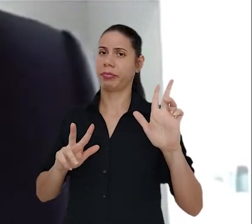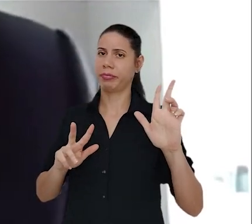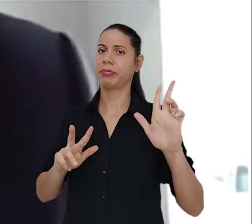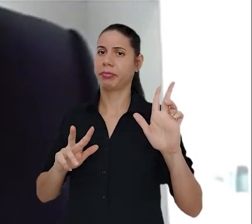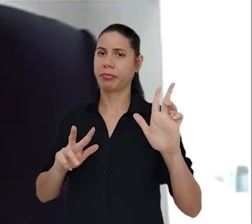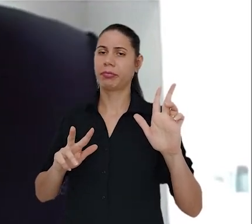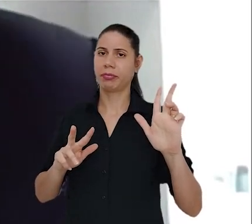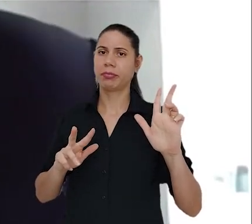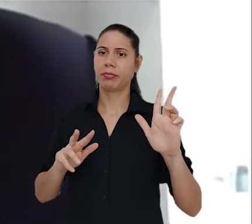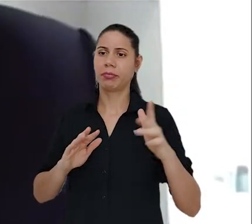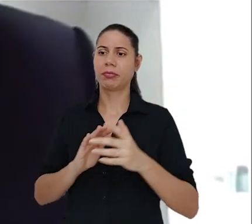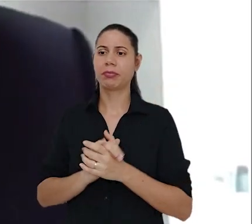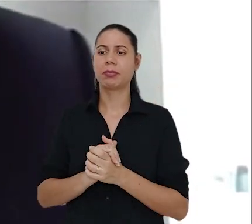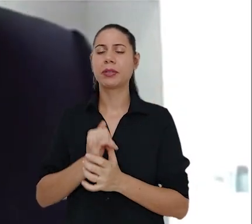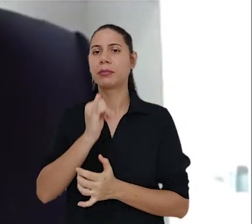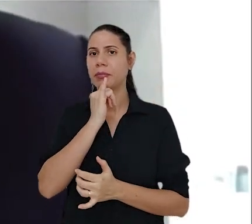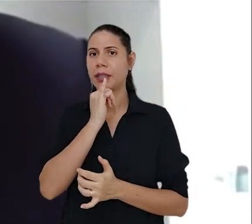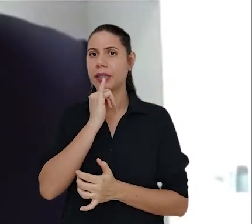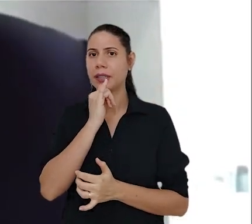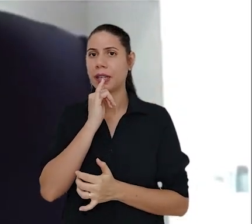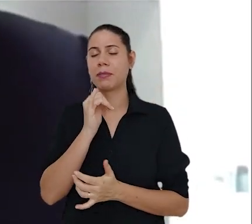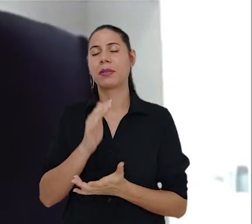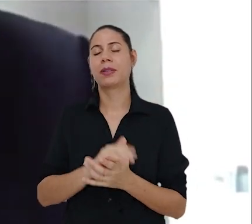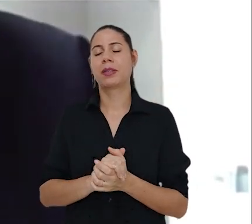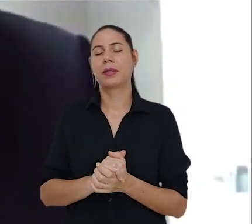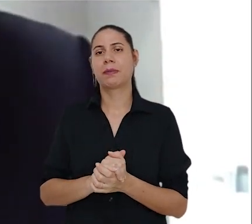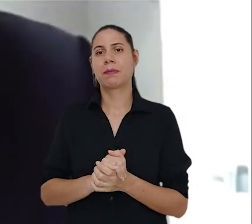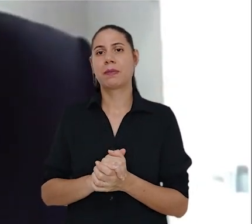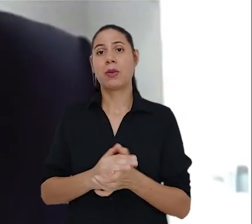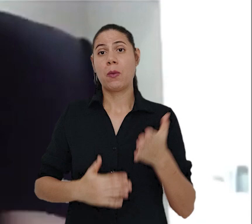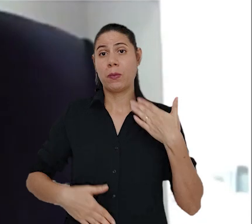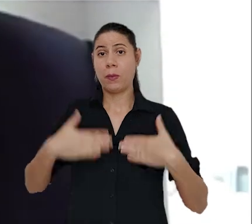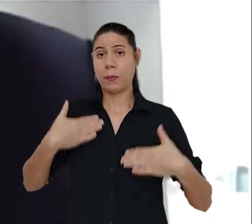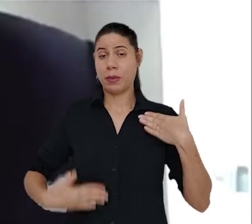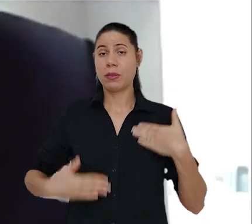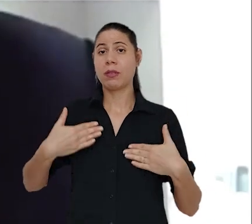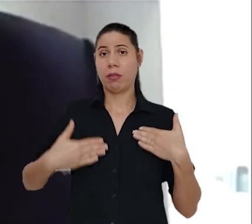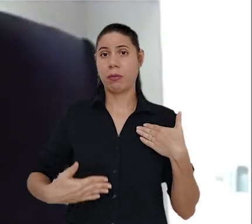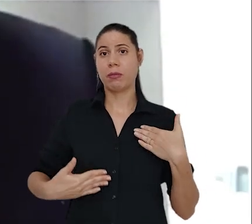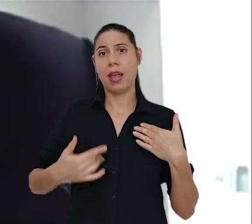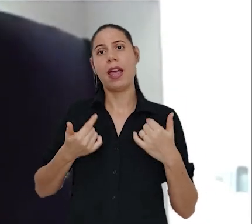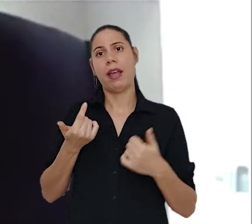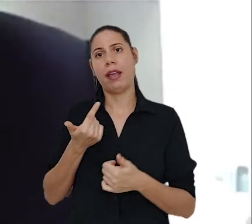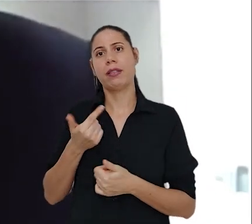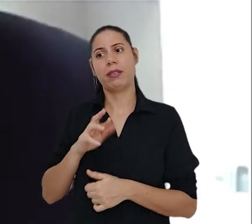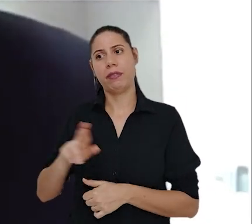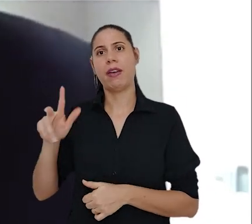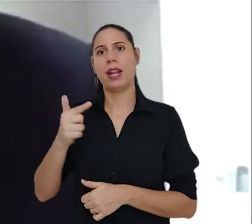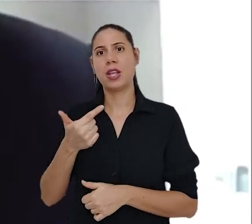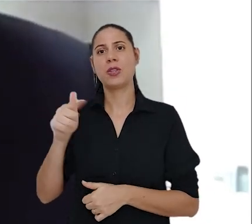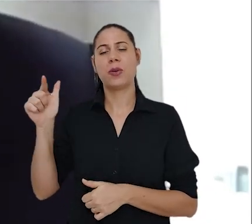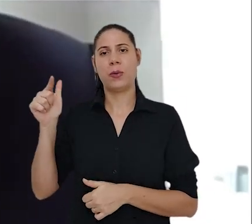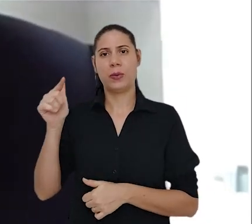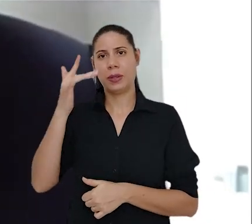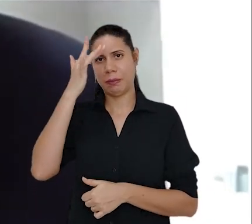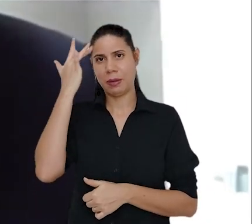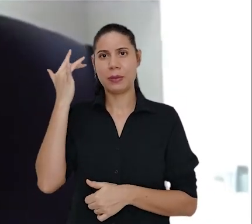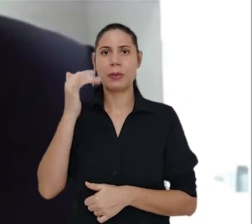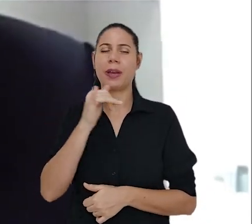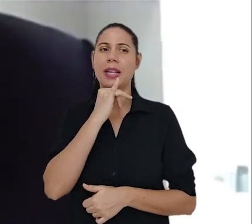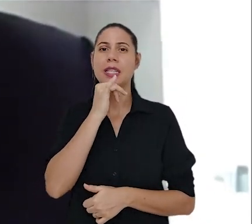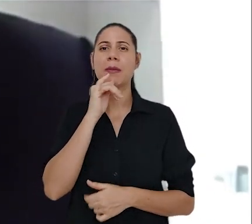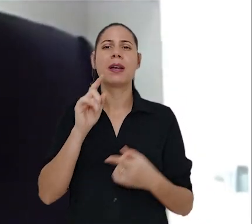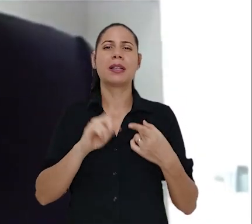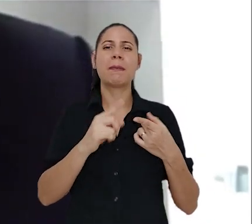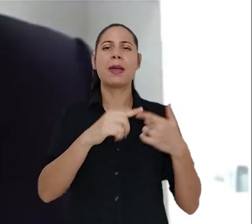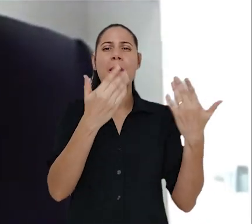né? Digamos assim, a conjuntura física para um teste físico é diferente do teste